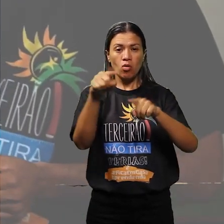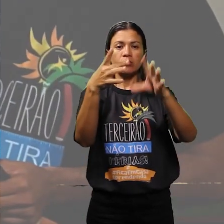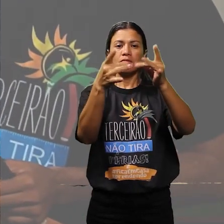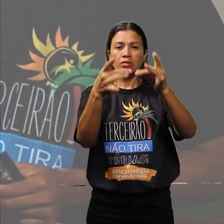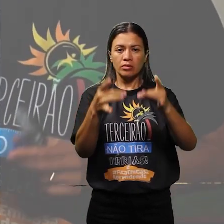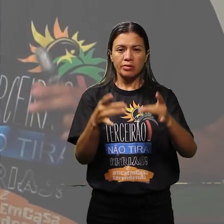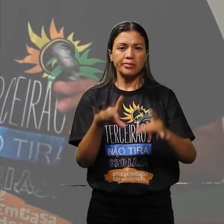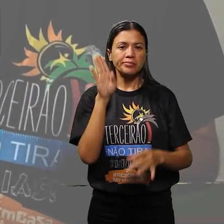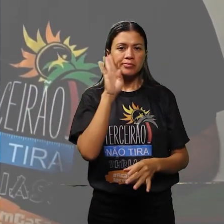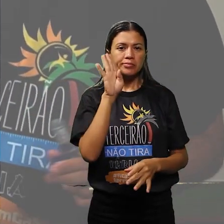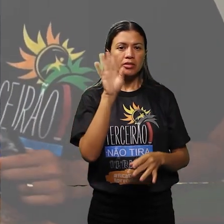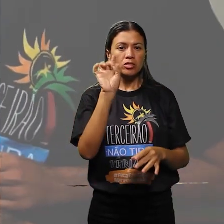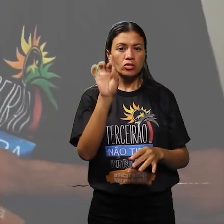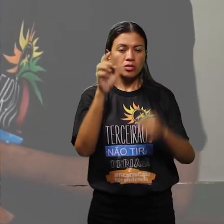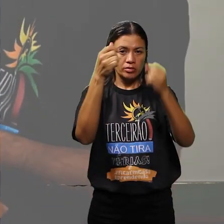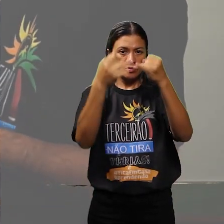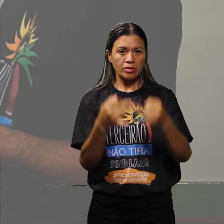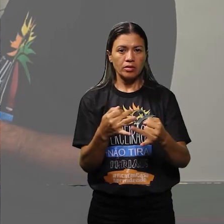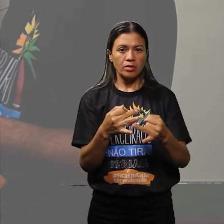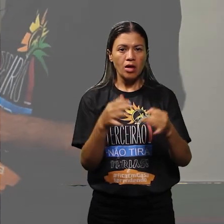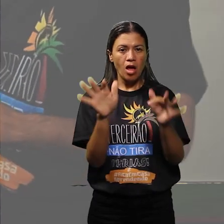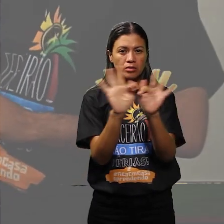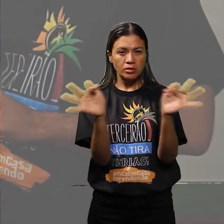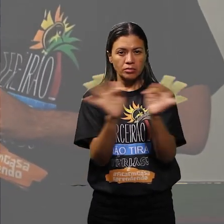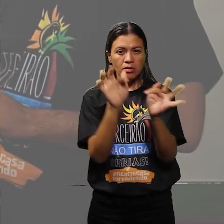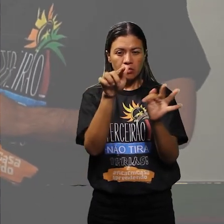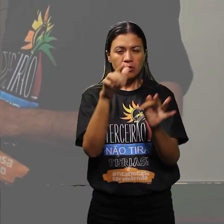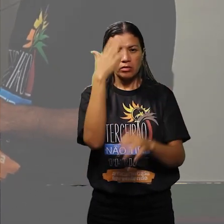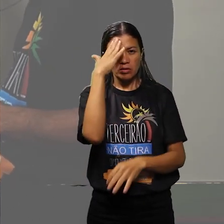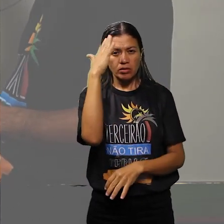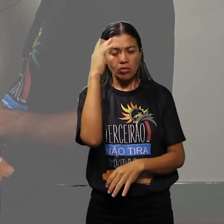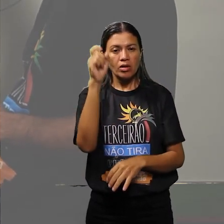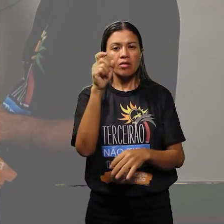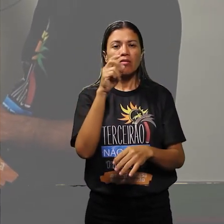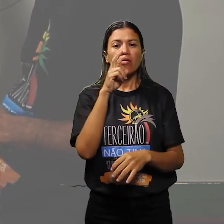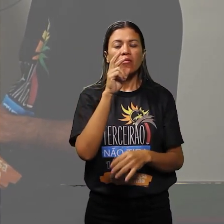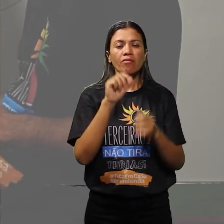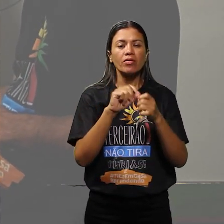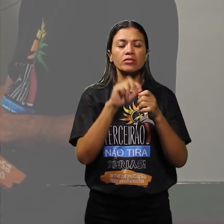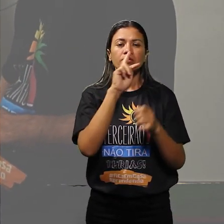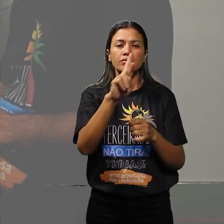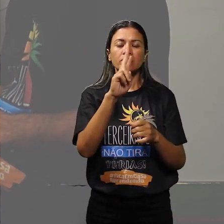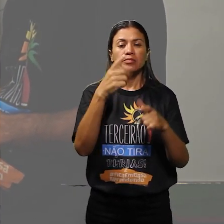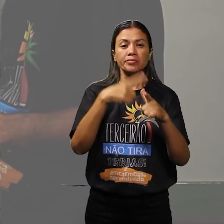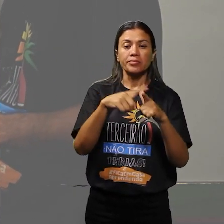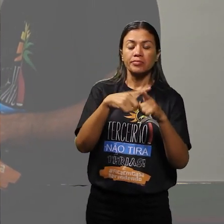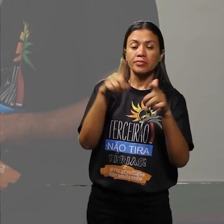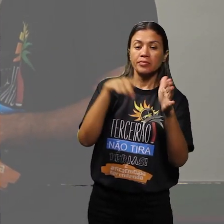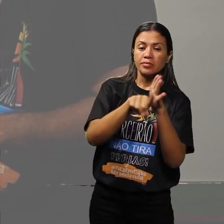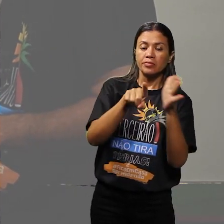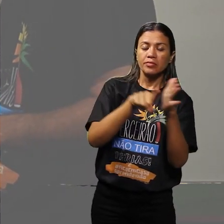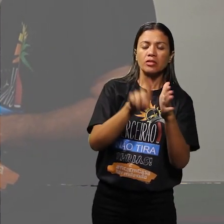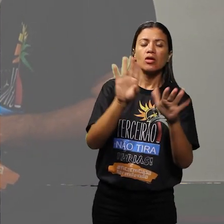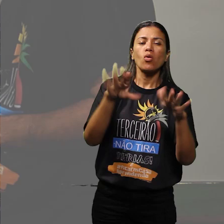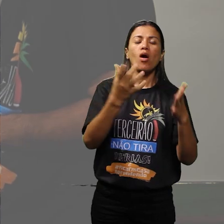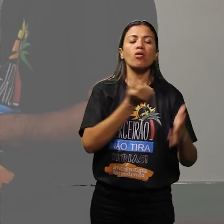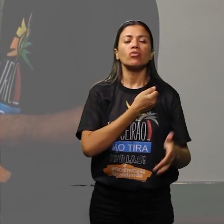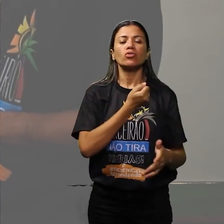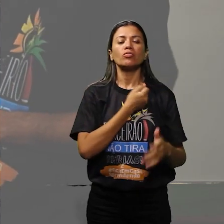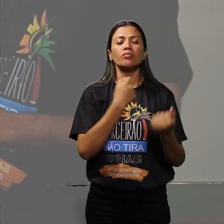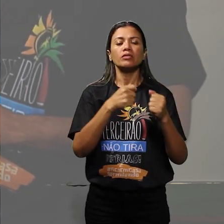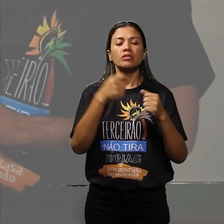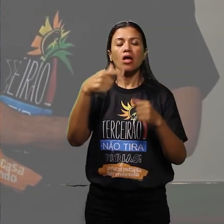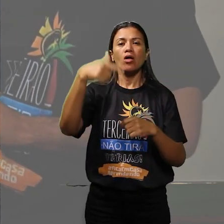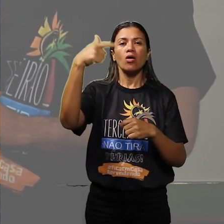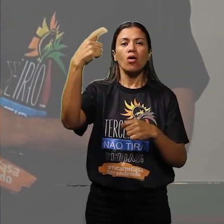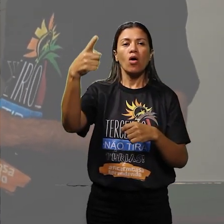galera, beleza? Só estou simplificando para você entender o que é que eu vou fazer quando eu for resolver um probleminha aqui, ó. Então, quem é o número que eu tenho que colocar como expoente do 2